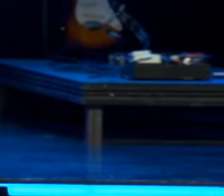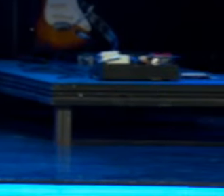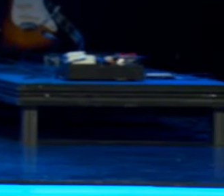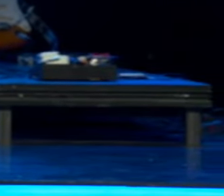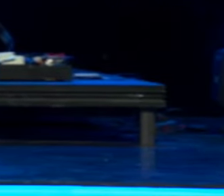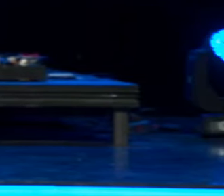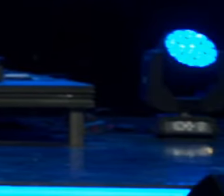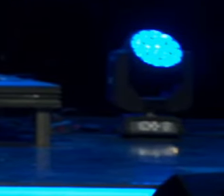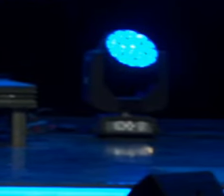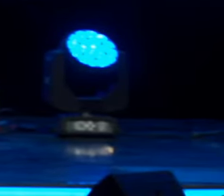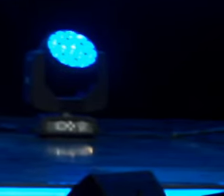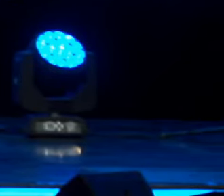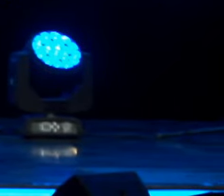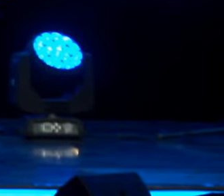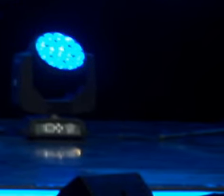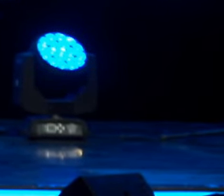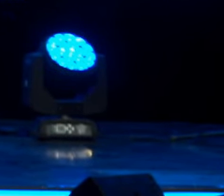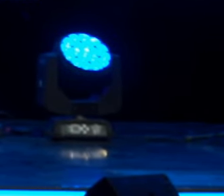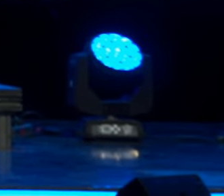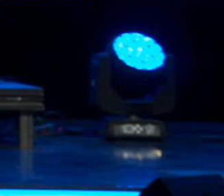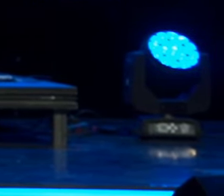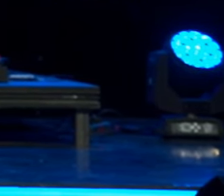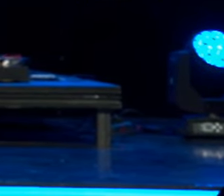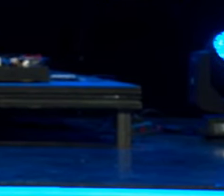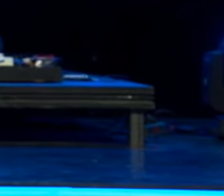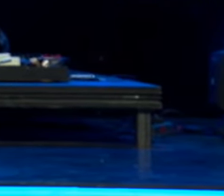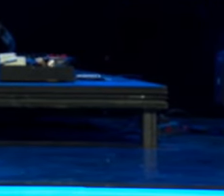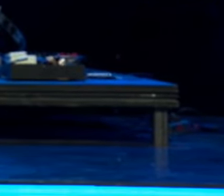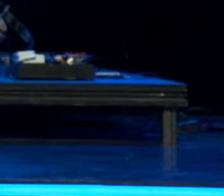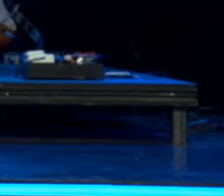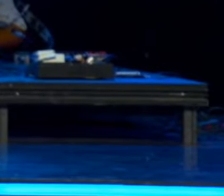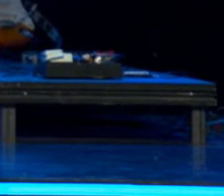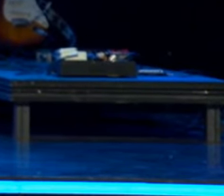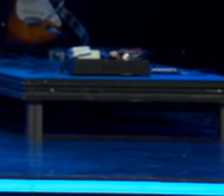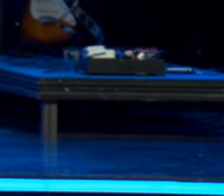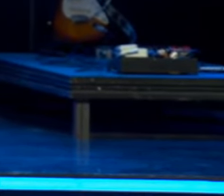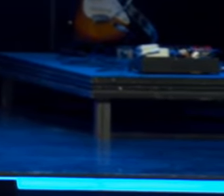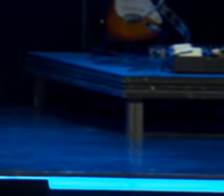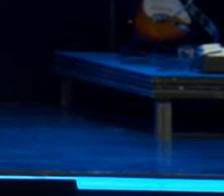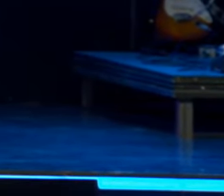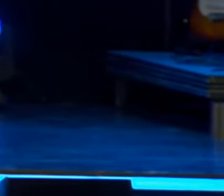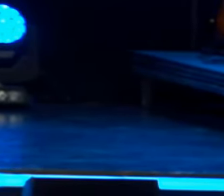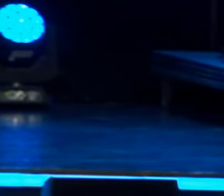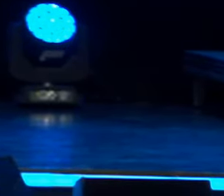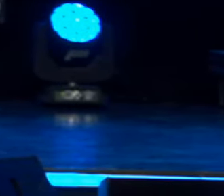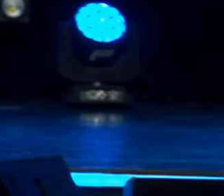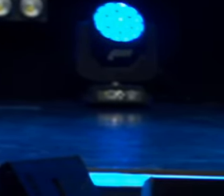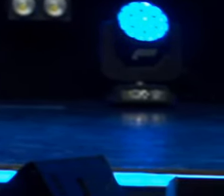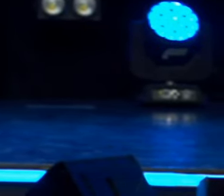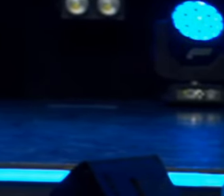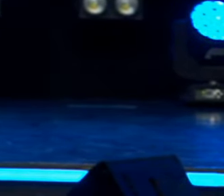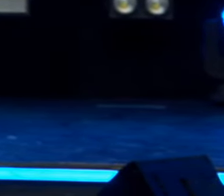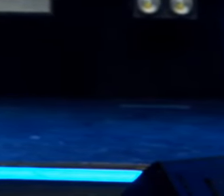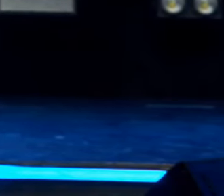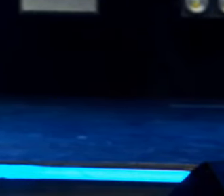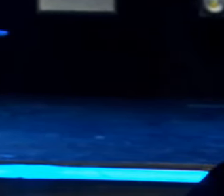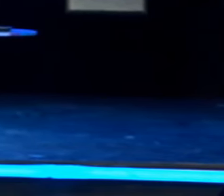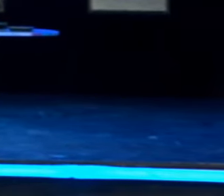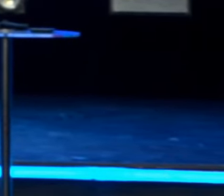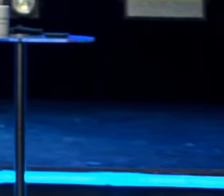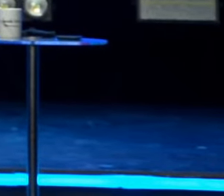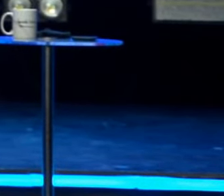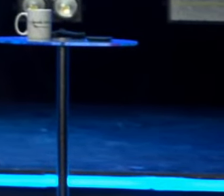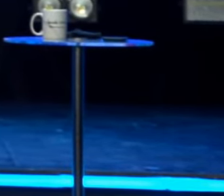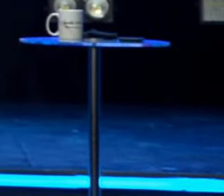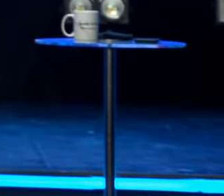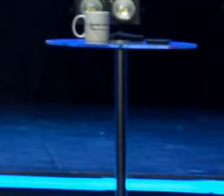manto está aqui, ó, né? E debaixo de tanta palavra profética, debaixo de tantas coisas que nós ouvimos de Deus,